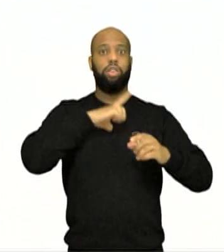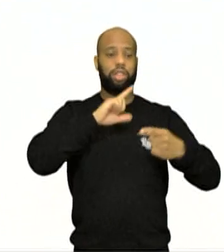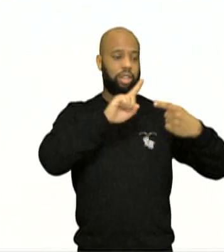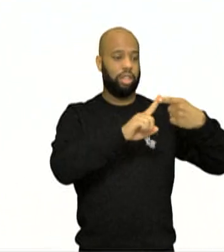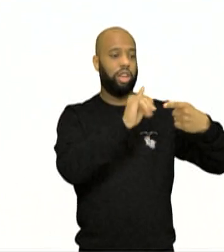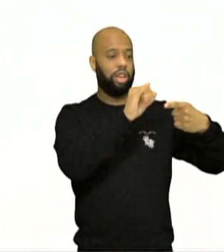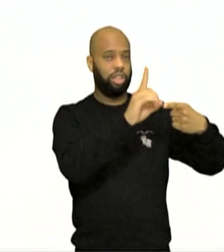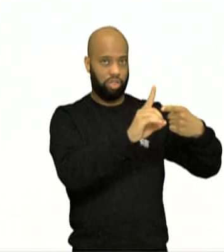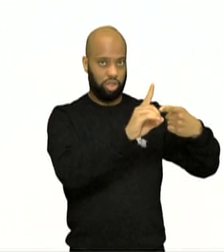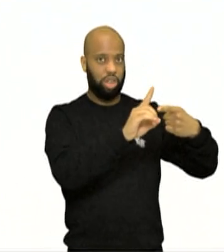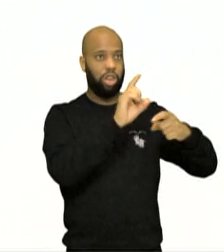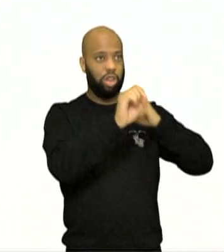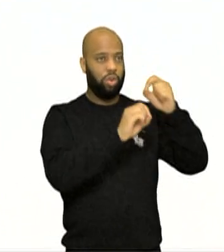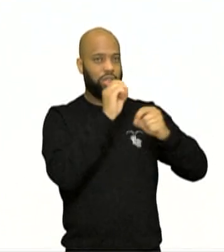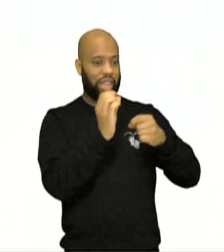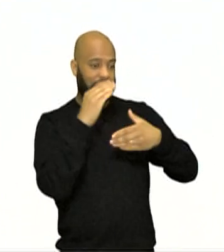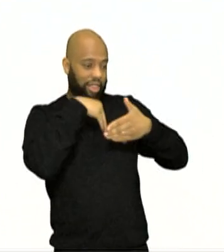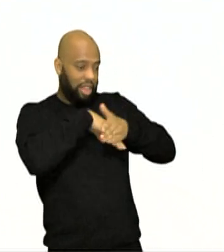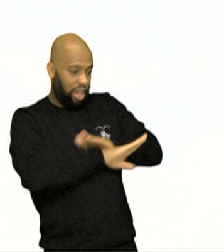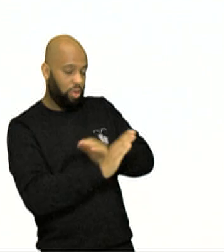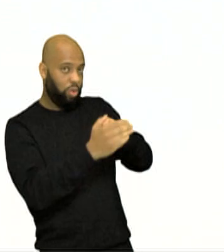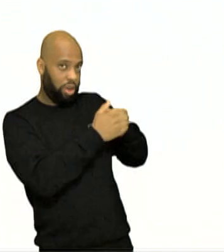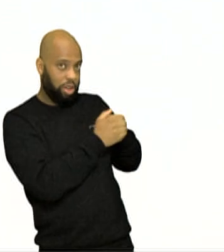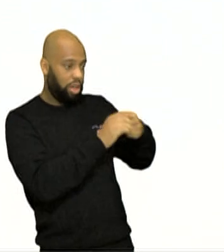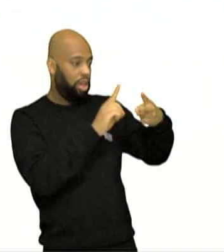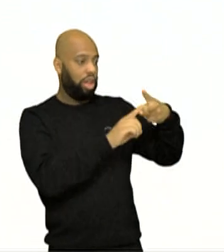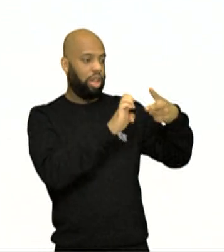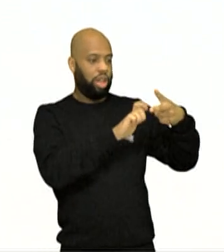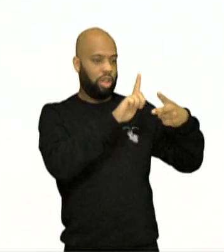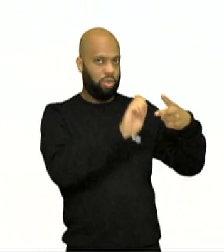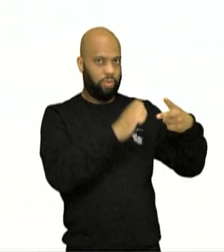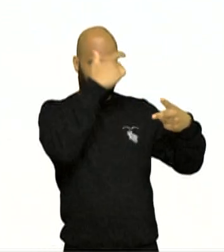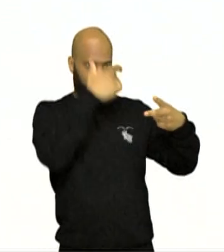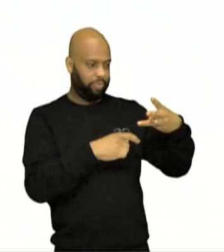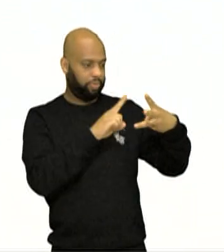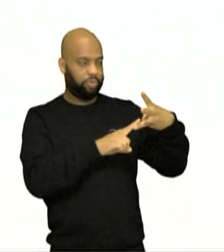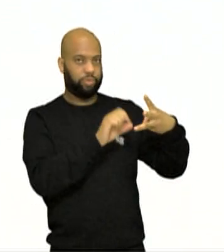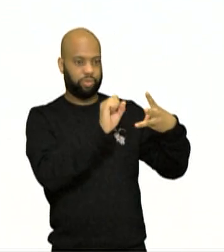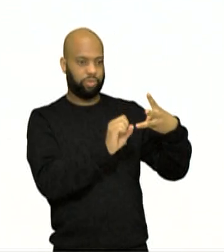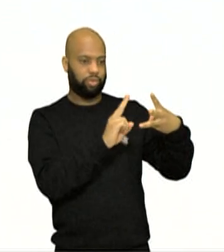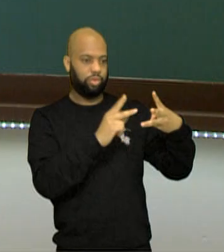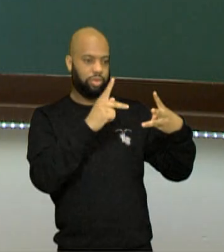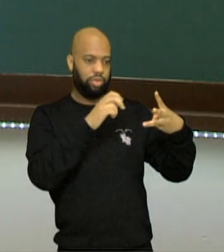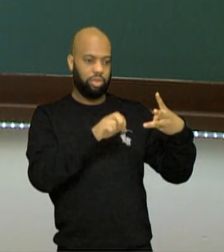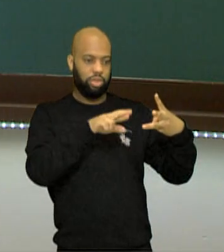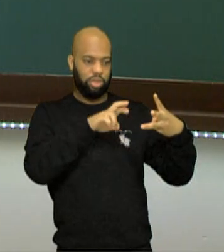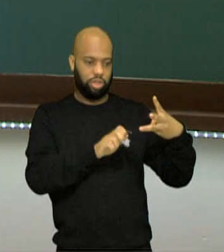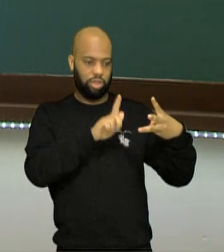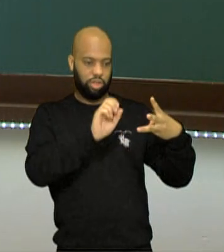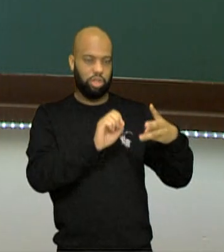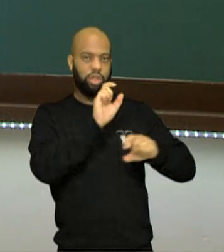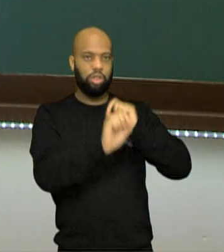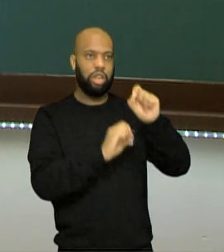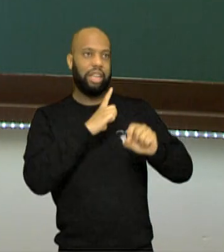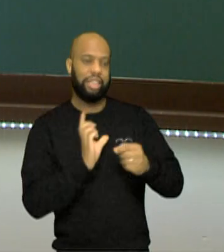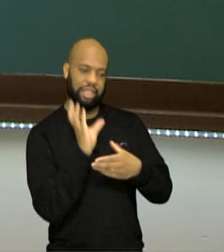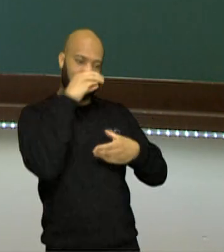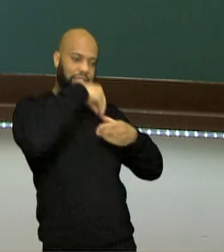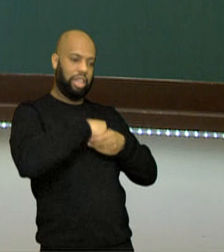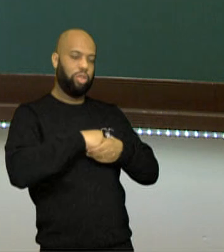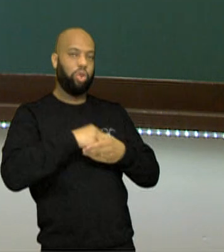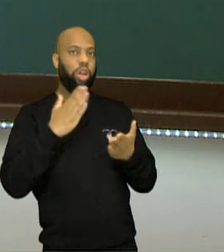o id, o inconsciente, o ego e o superego, a internalização